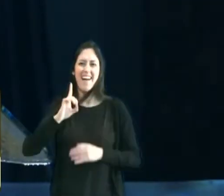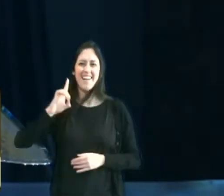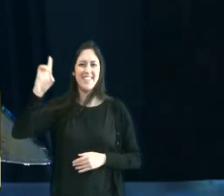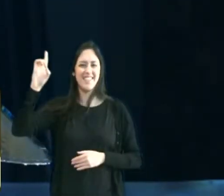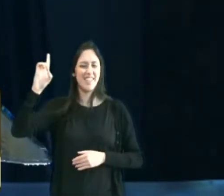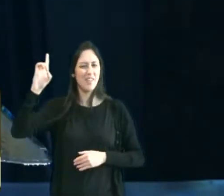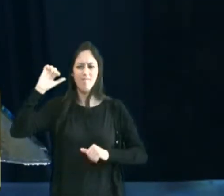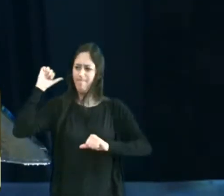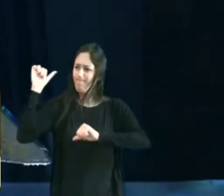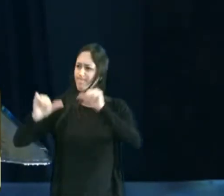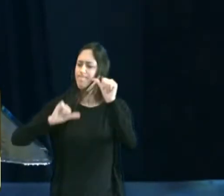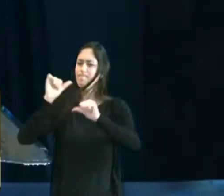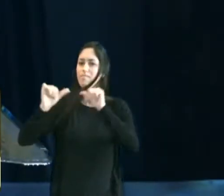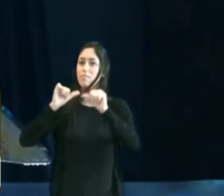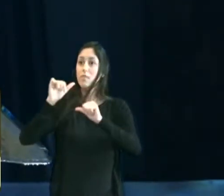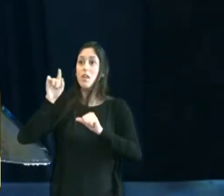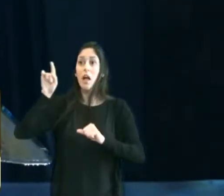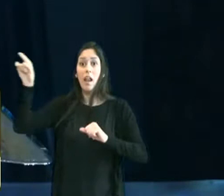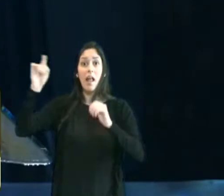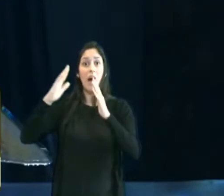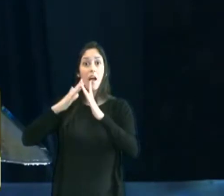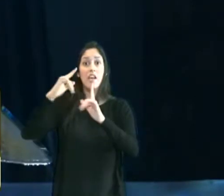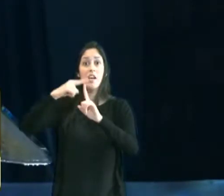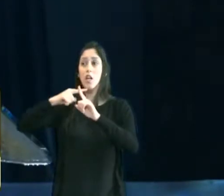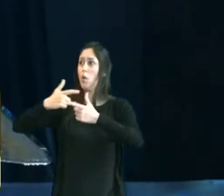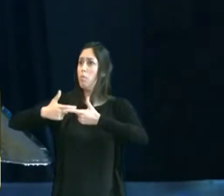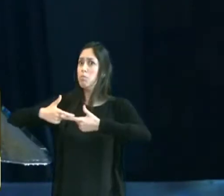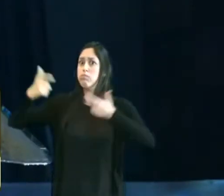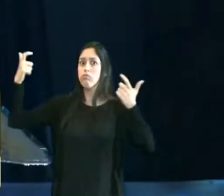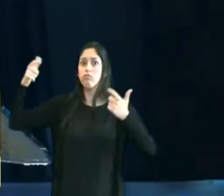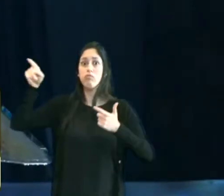durante muitos anos a maior igreja do mundo.